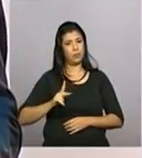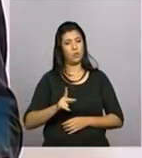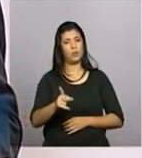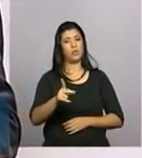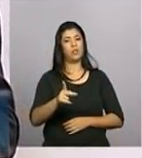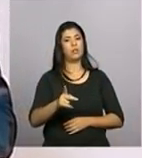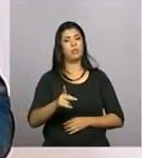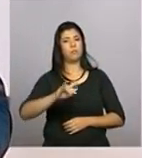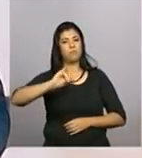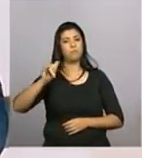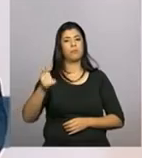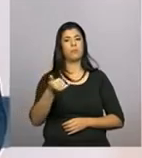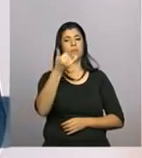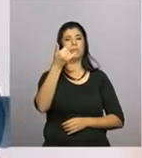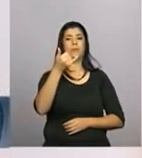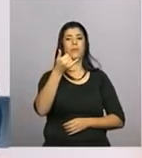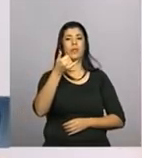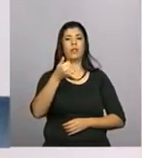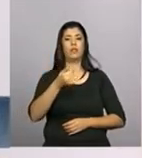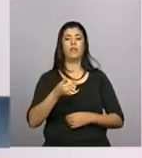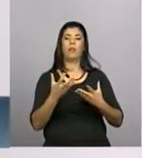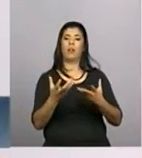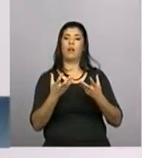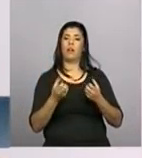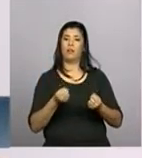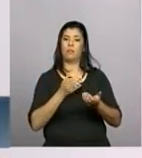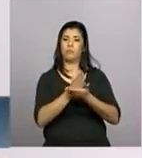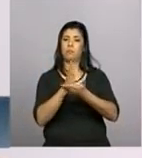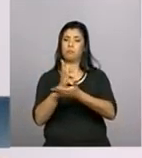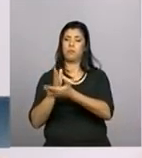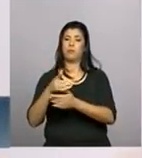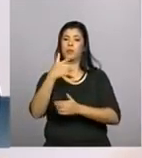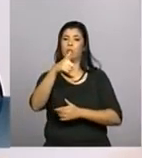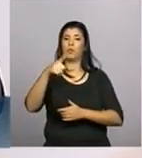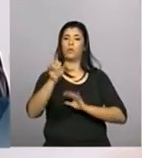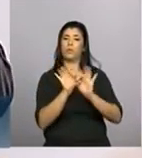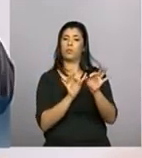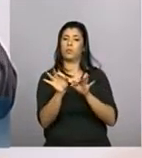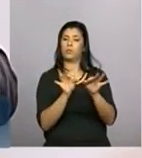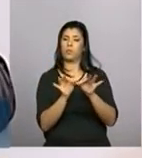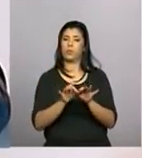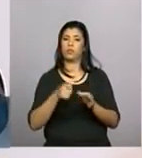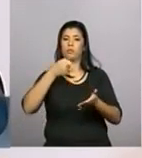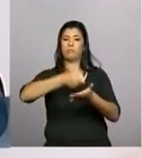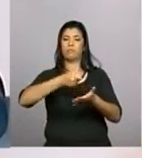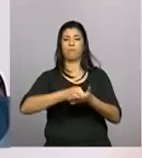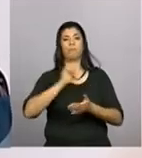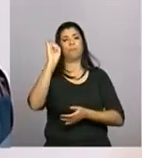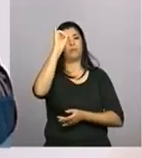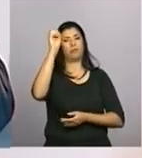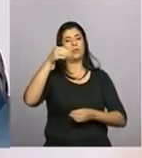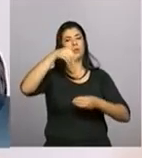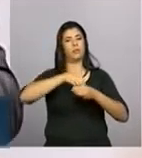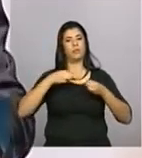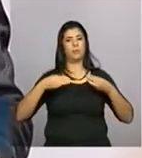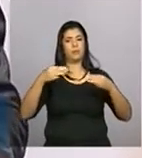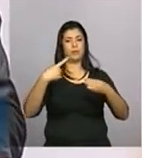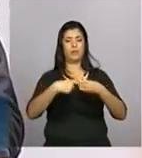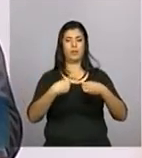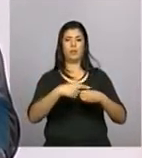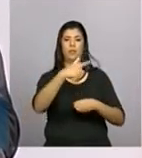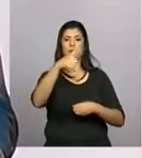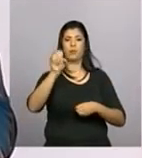proporcionou muitas vezes a aprovação de inúmeros projetos que foram determinantes no Ministério das Cidades e